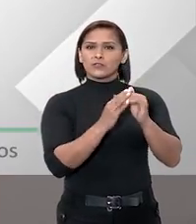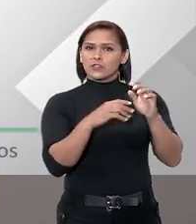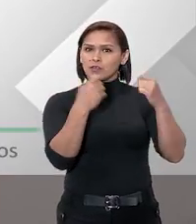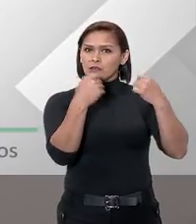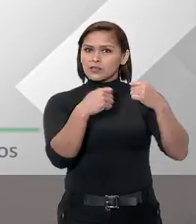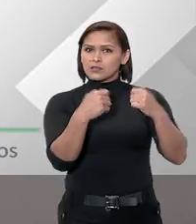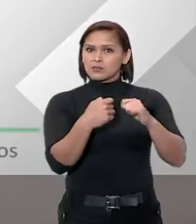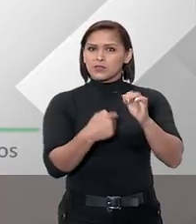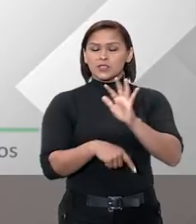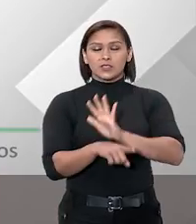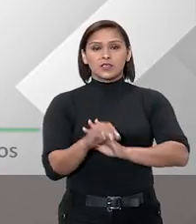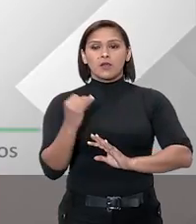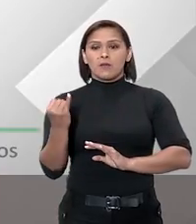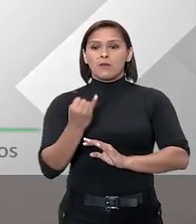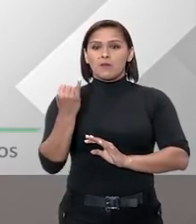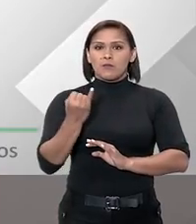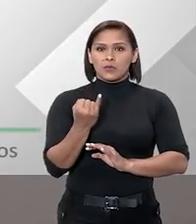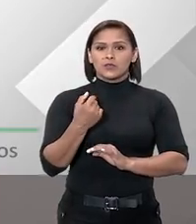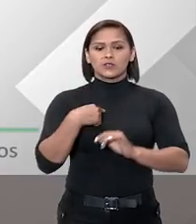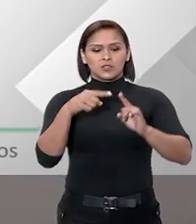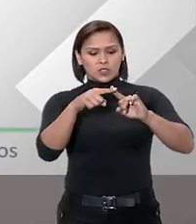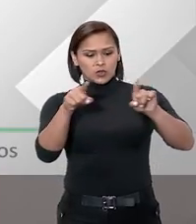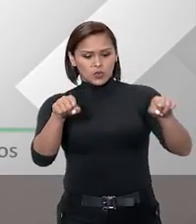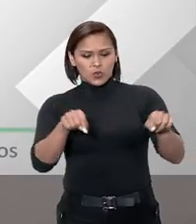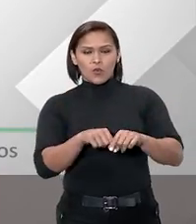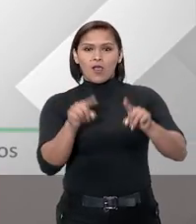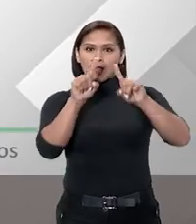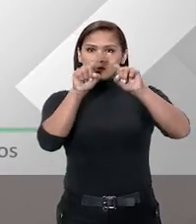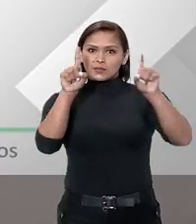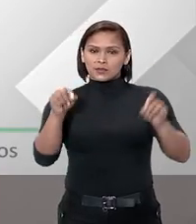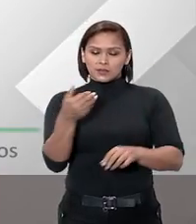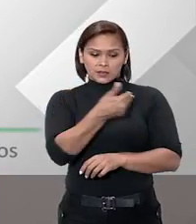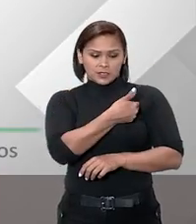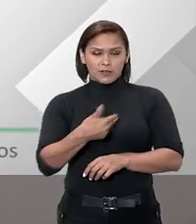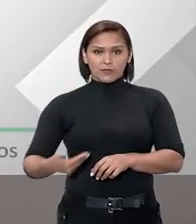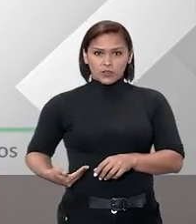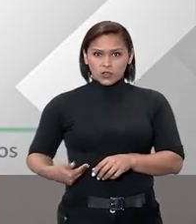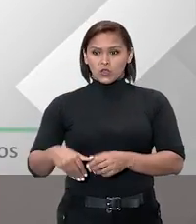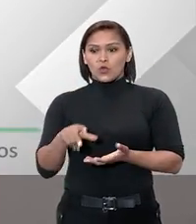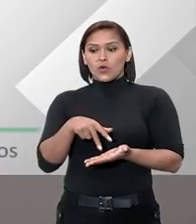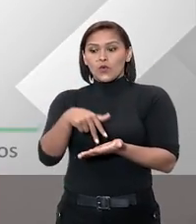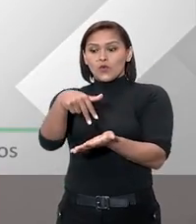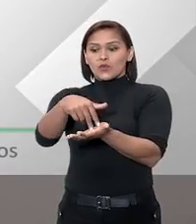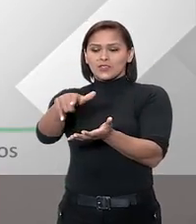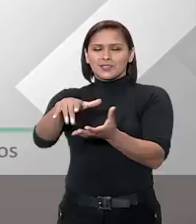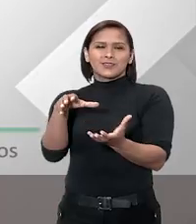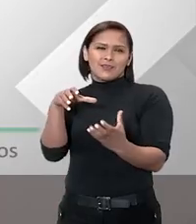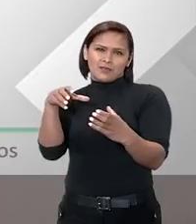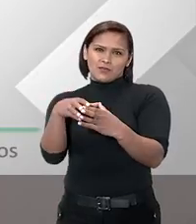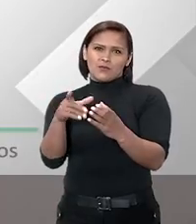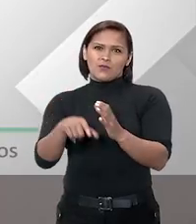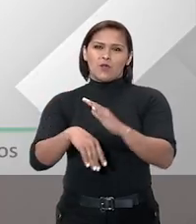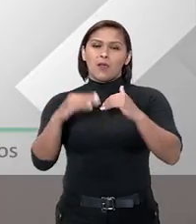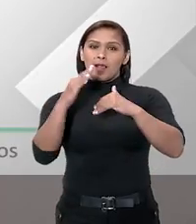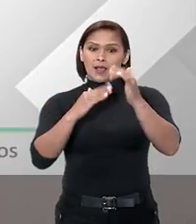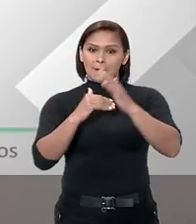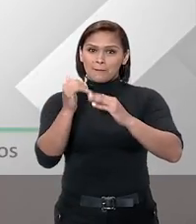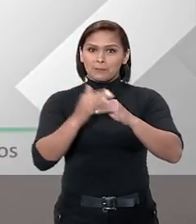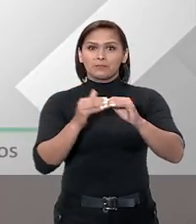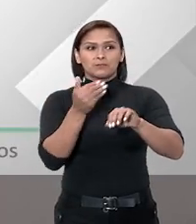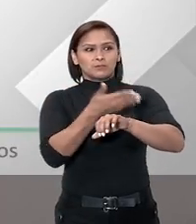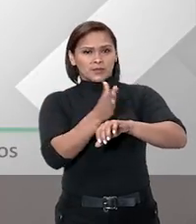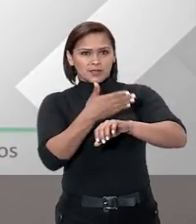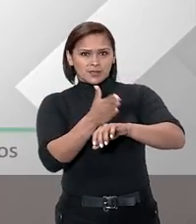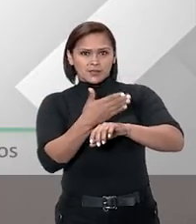devem prioritariamente ser do quadro de servidores da respectiva unidade, treinados e